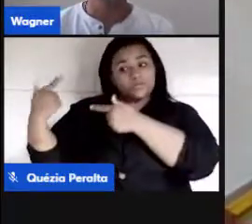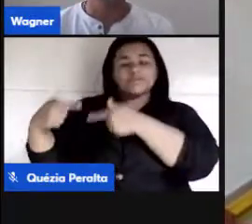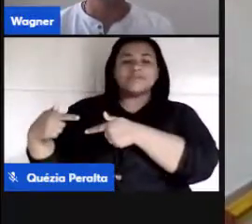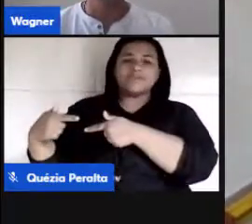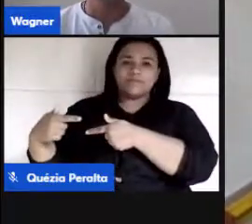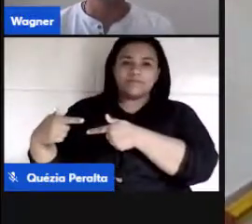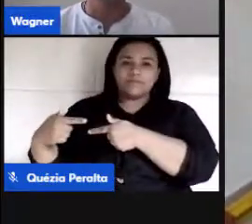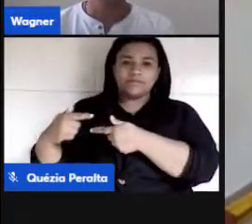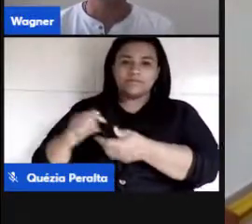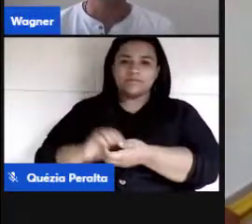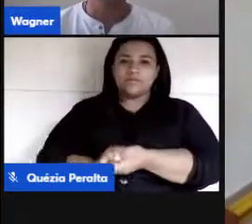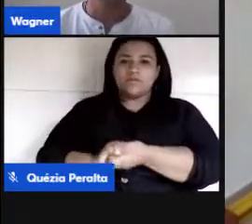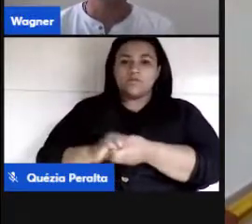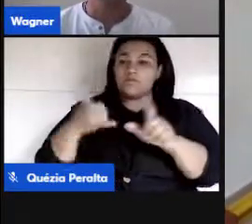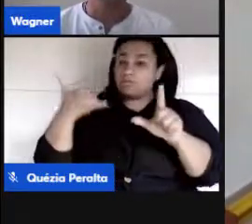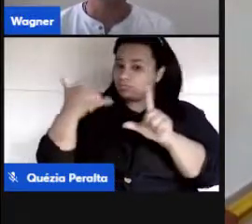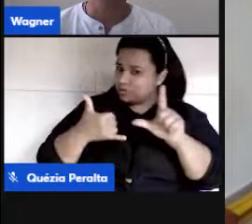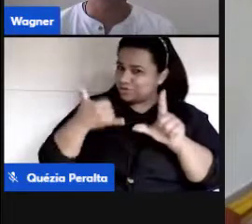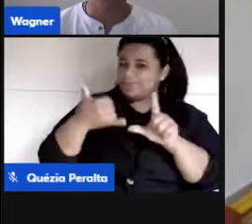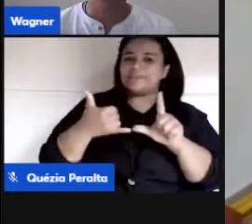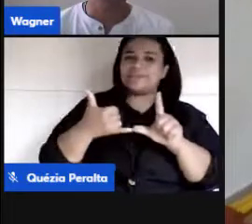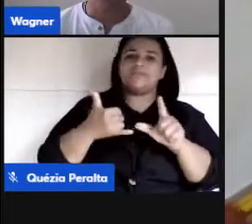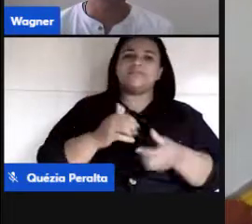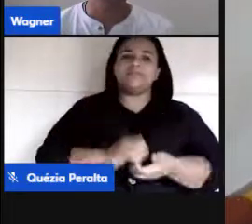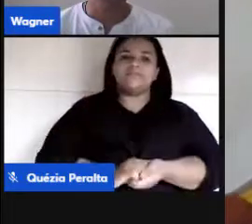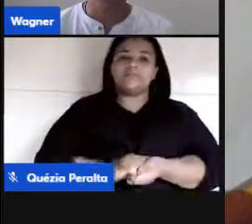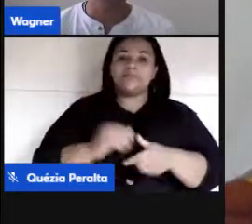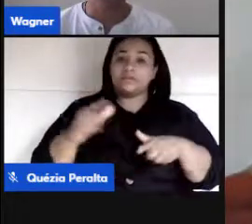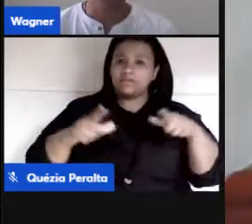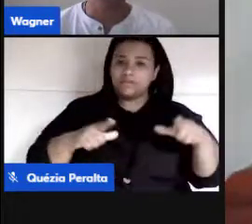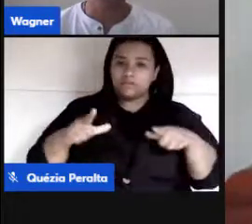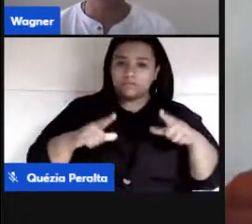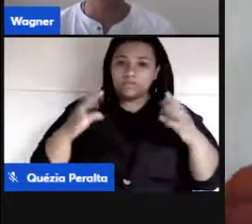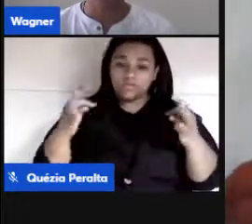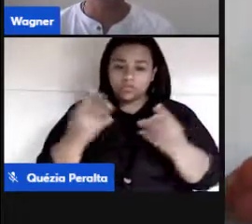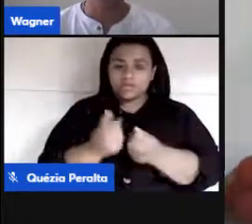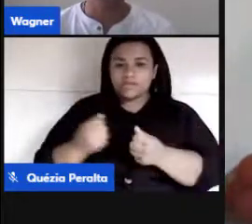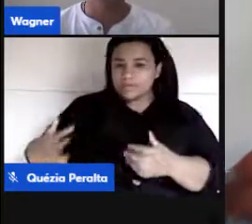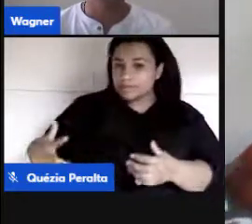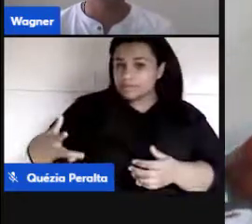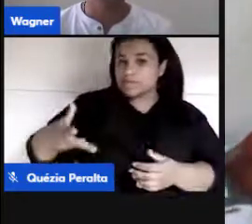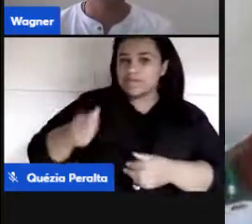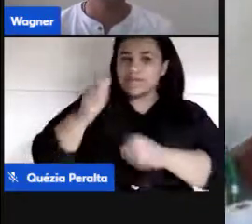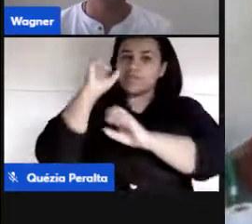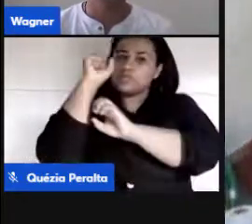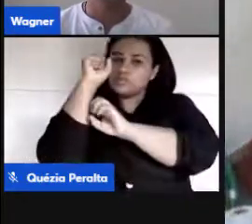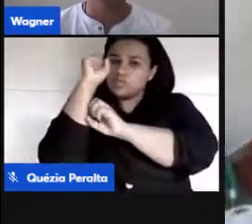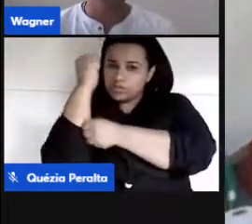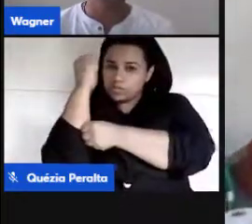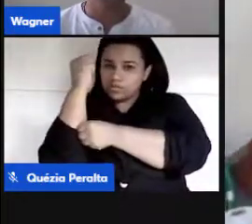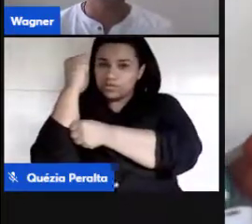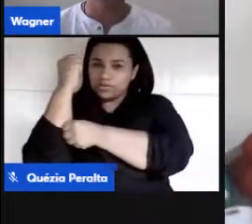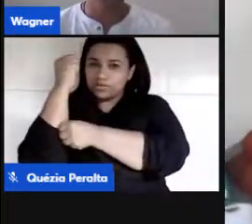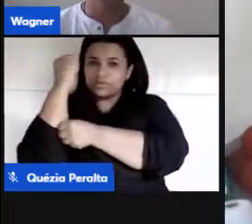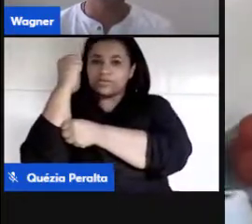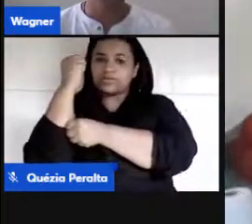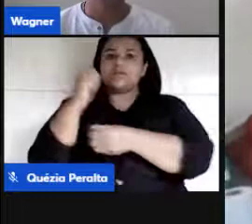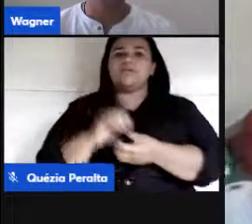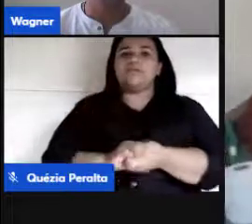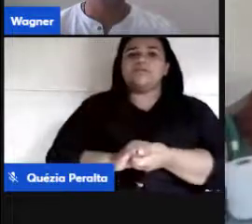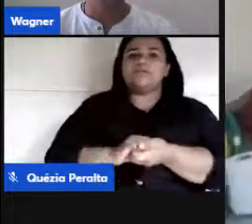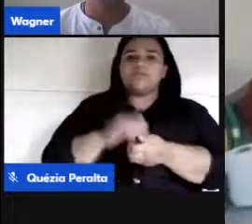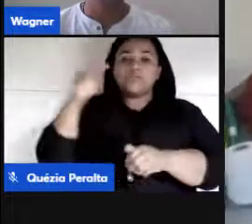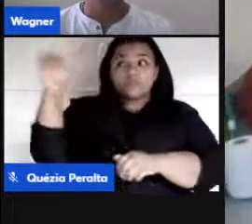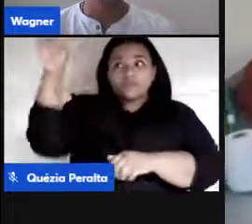com ludicidade. Trabalharemos todas as habilidades motoras, membros inferiores e